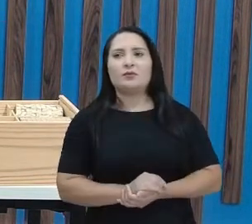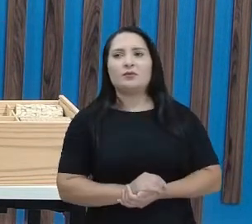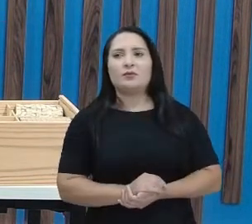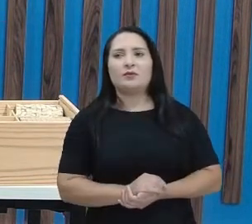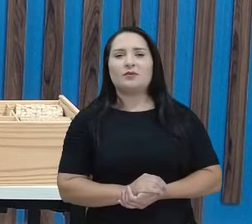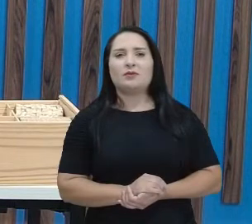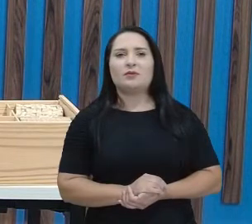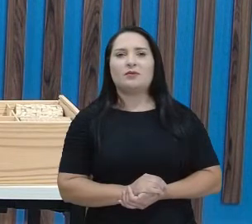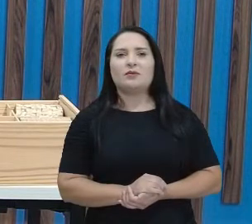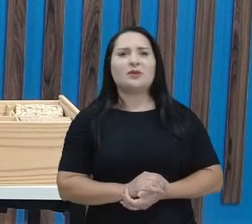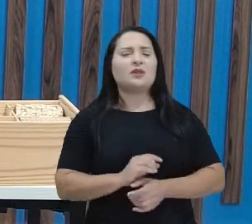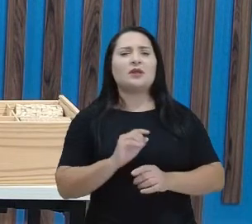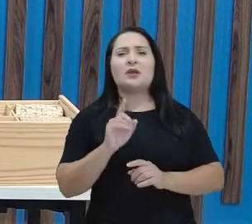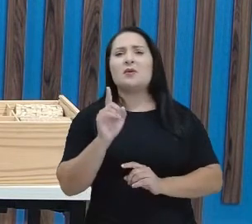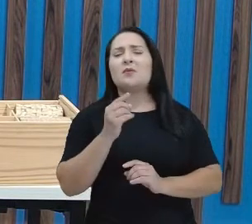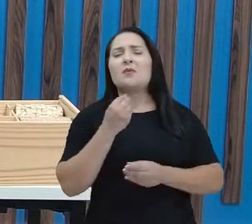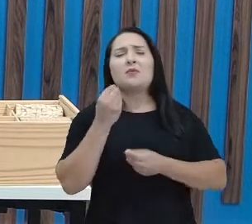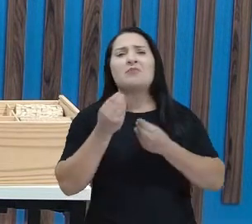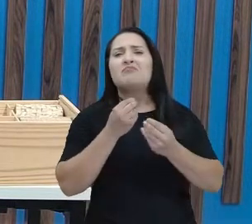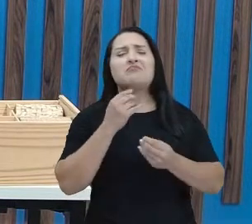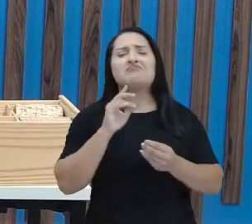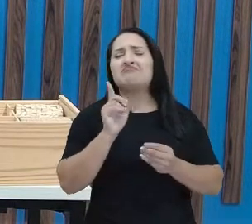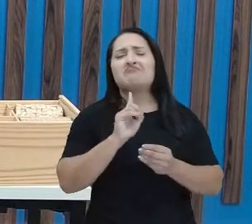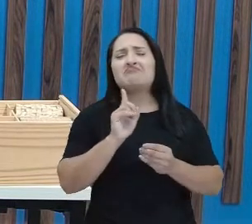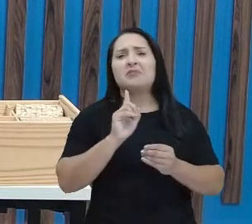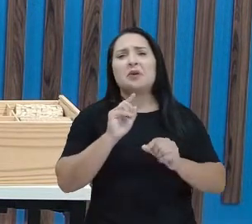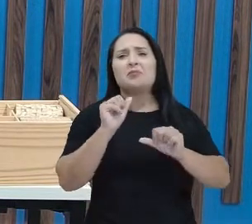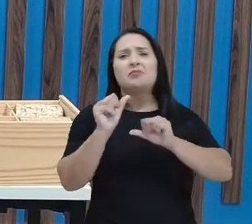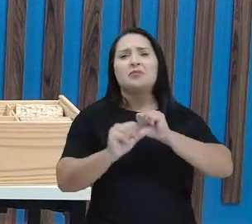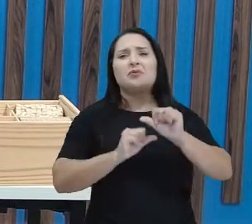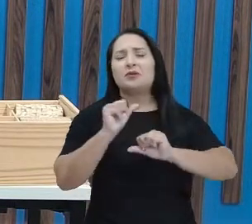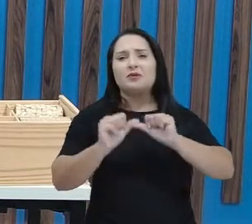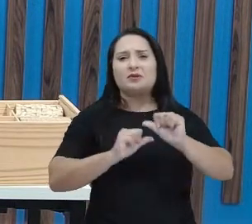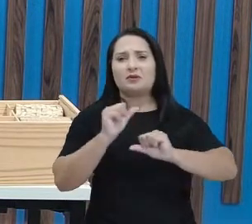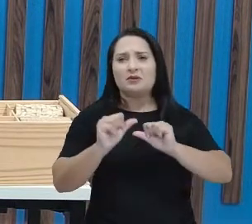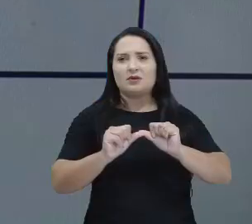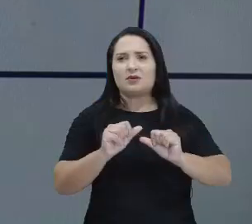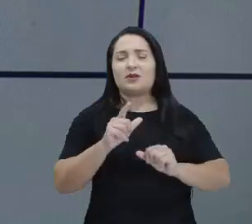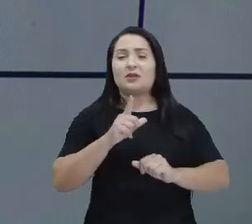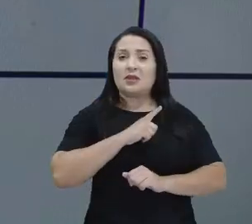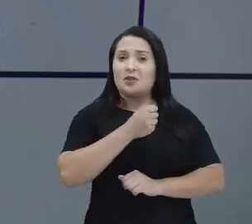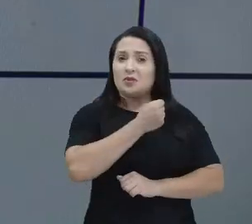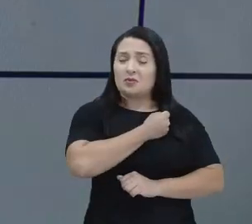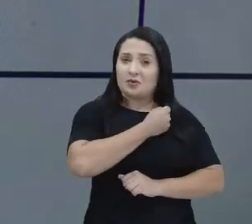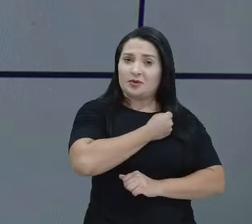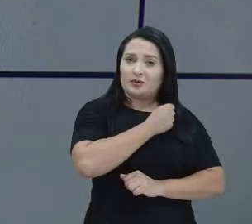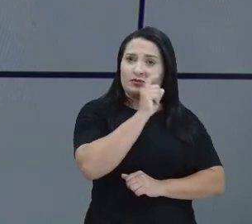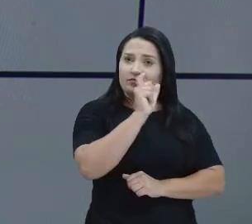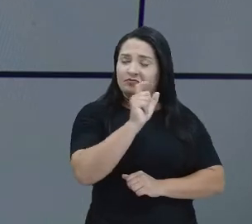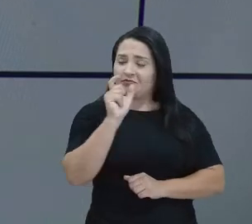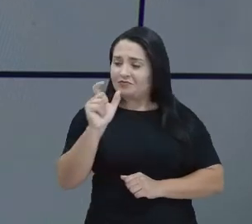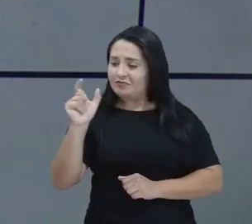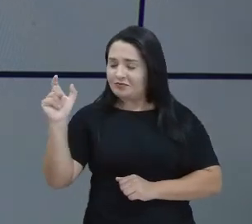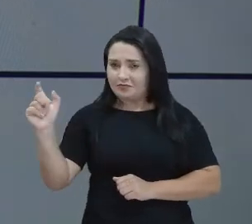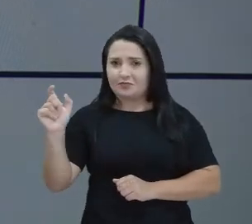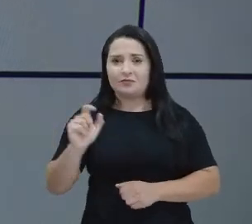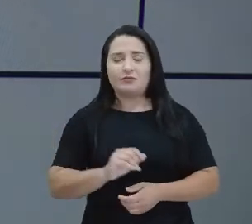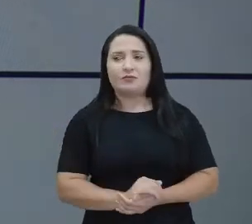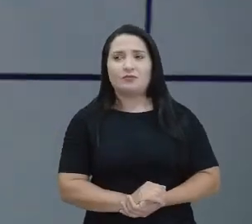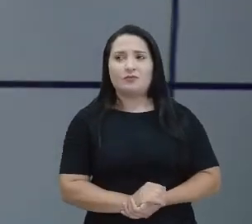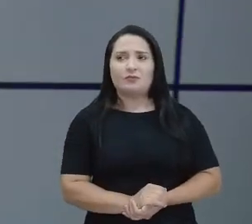normalmente? Quem é que não mudou? Eu conheço esses algarismos. Nós temos aí um número formado por algarismos. Qual desses aí, olha